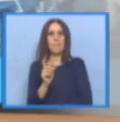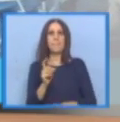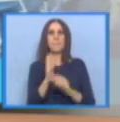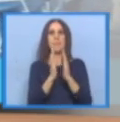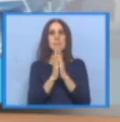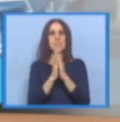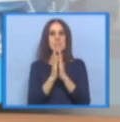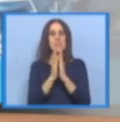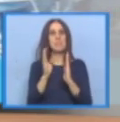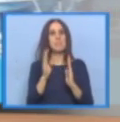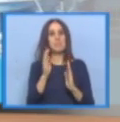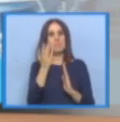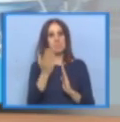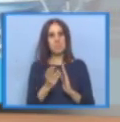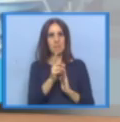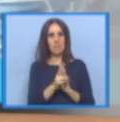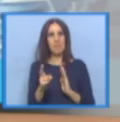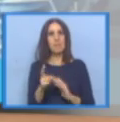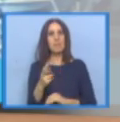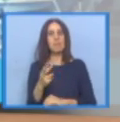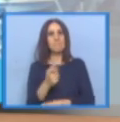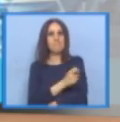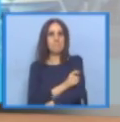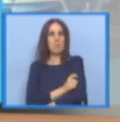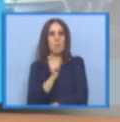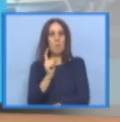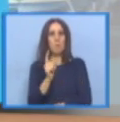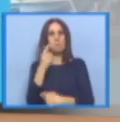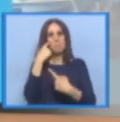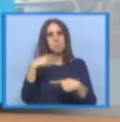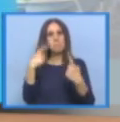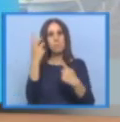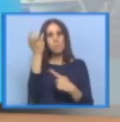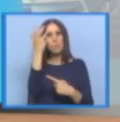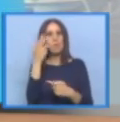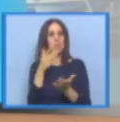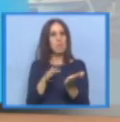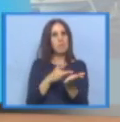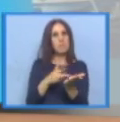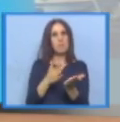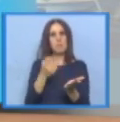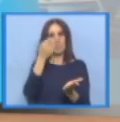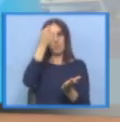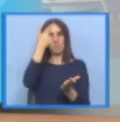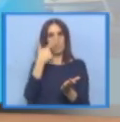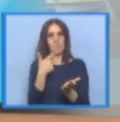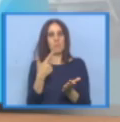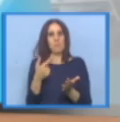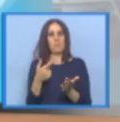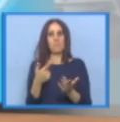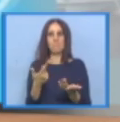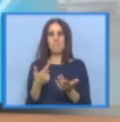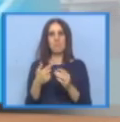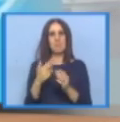e, no fundo, como porta-voz de um património cultural, literário, histórico da Igreja Católica